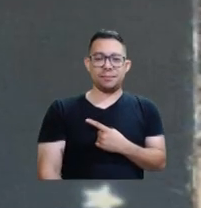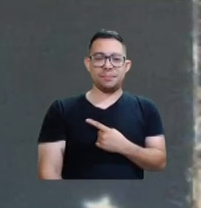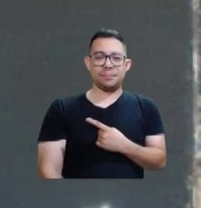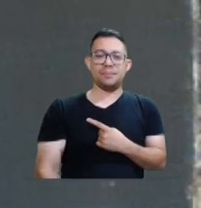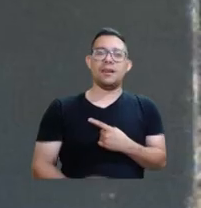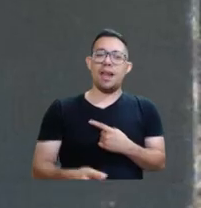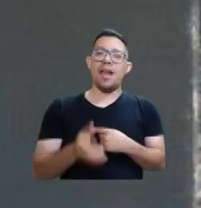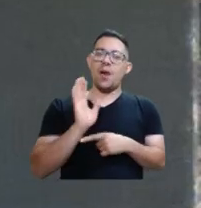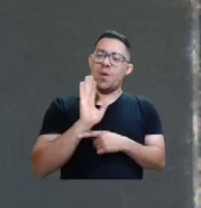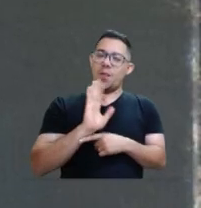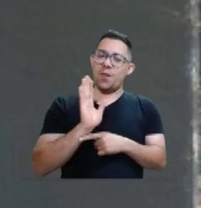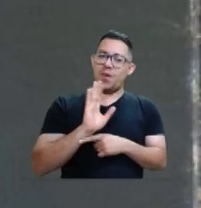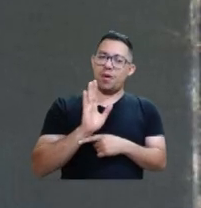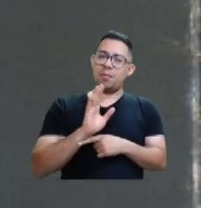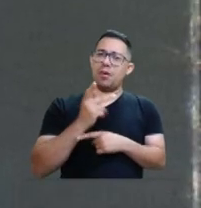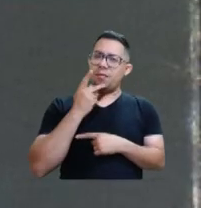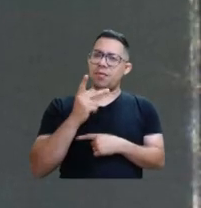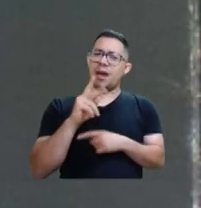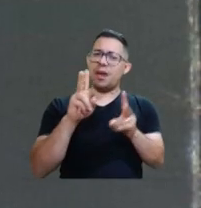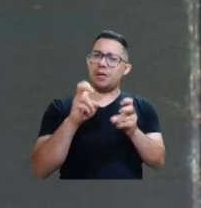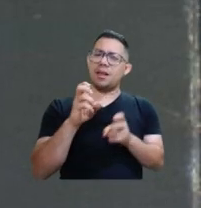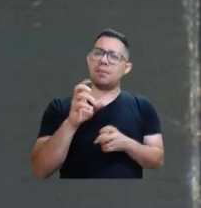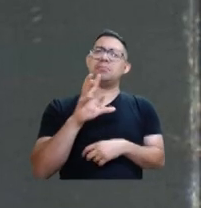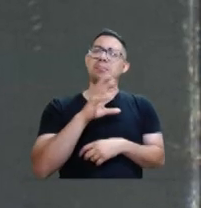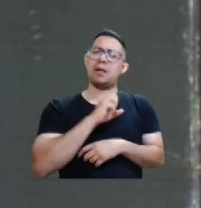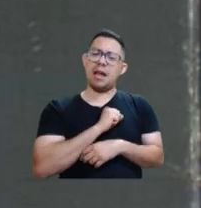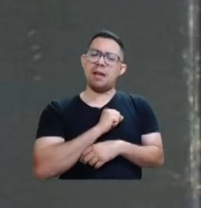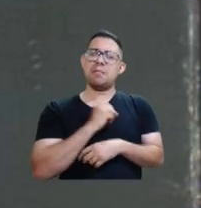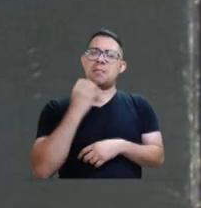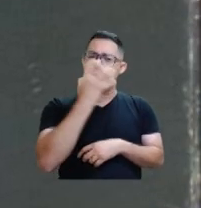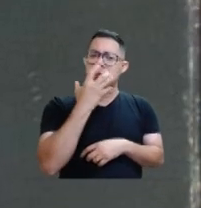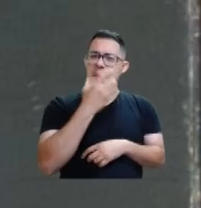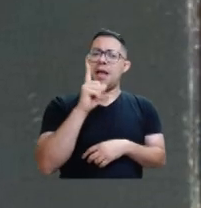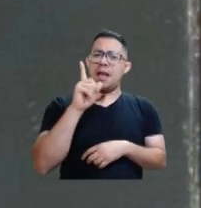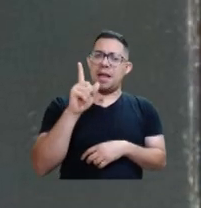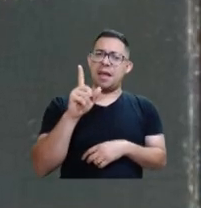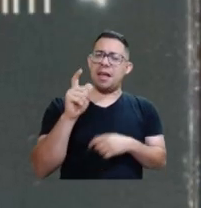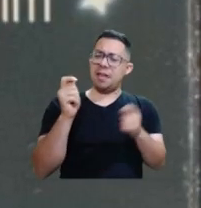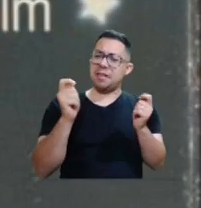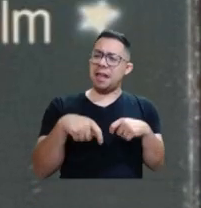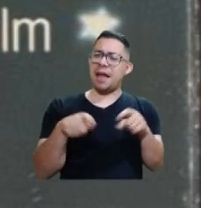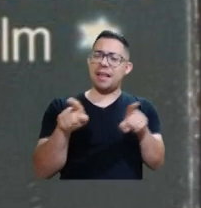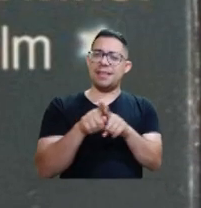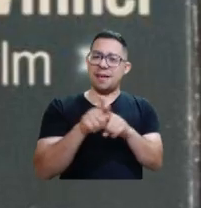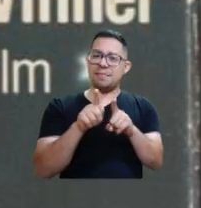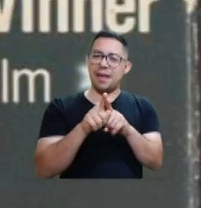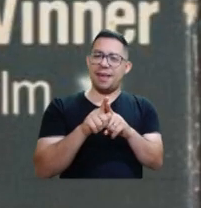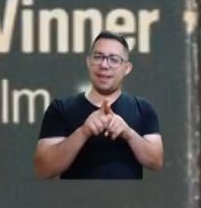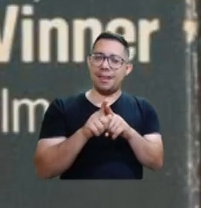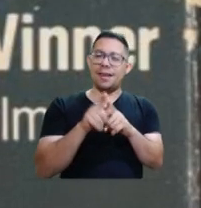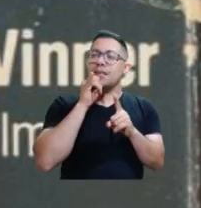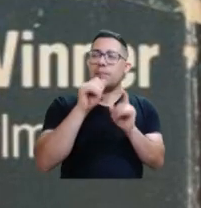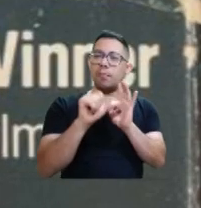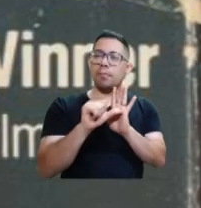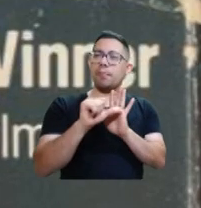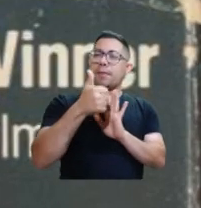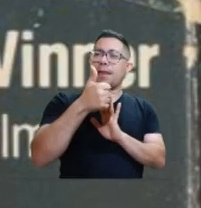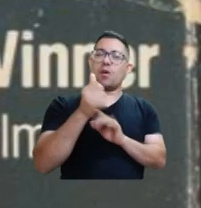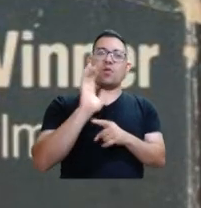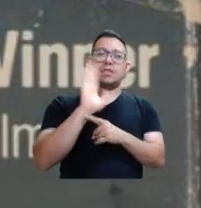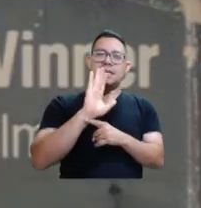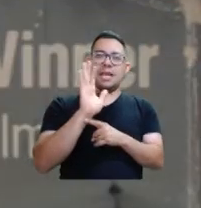Que é um filme que fala de cinema, que fala dessa paixão mesmo, né? Eu acho que a ligação